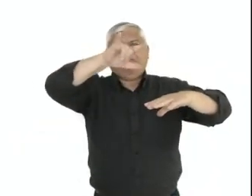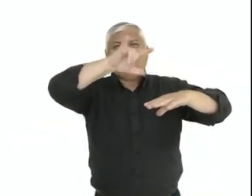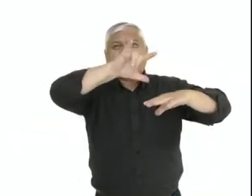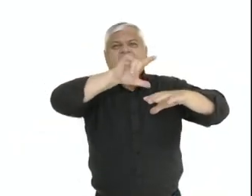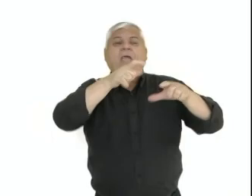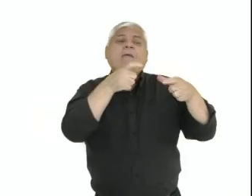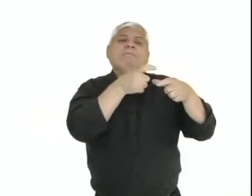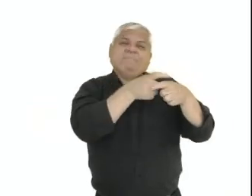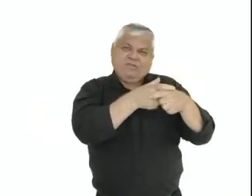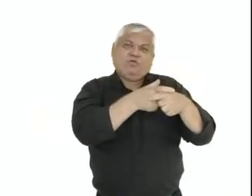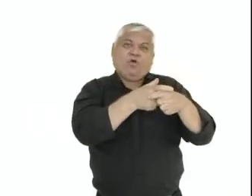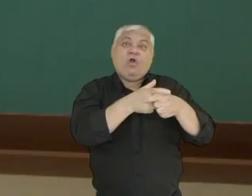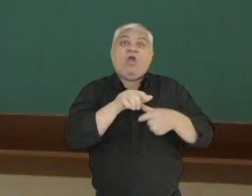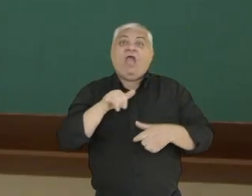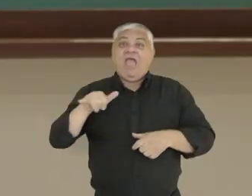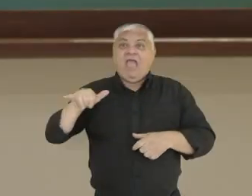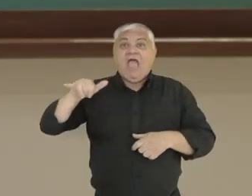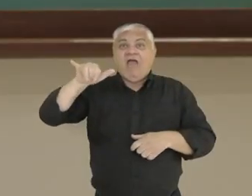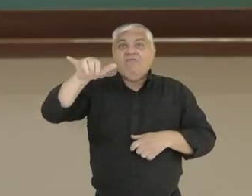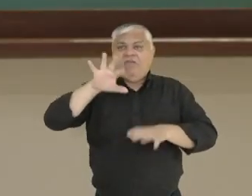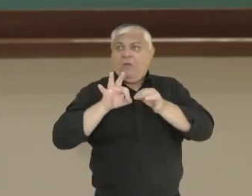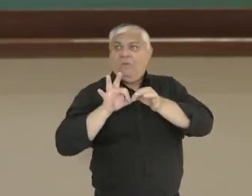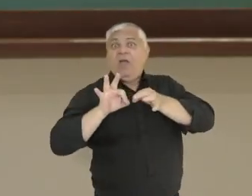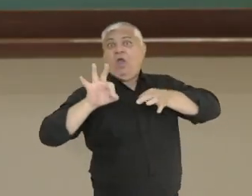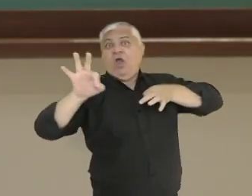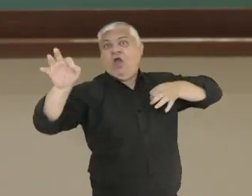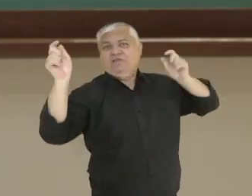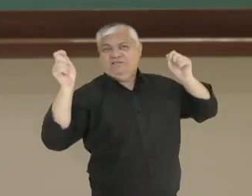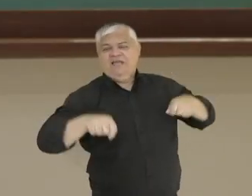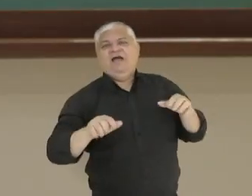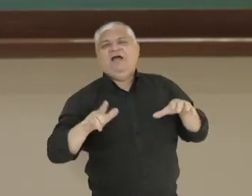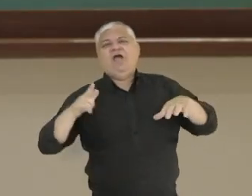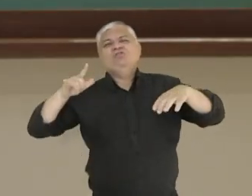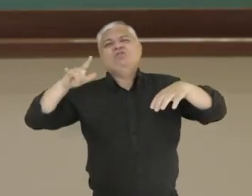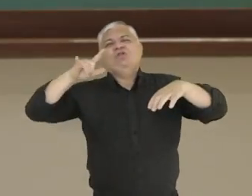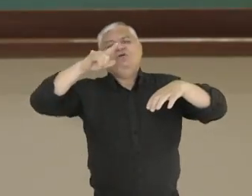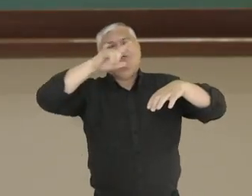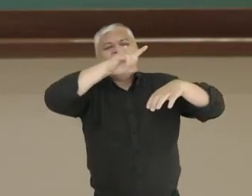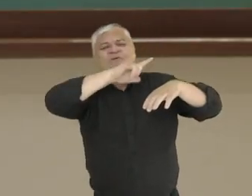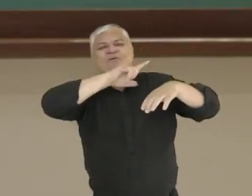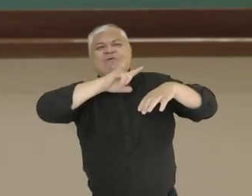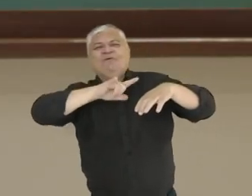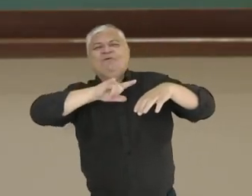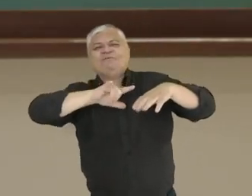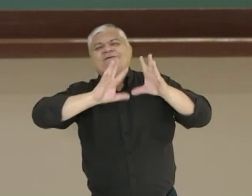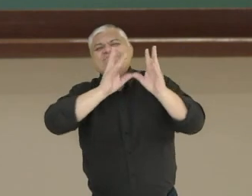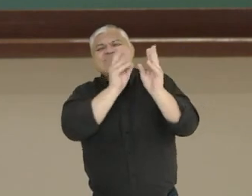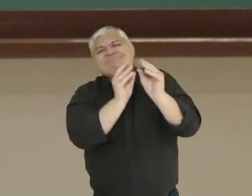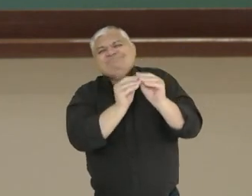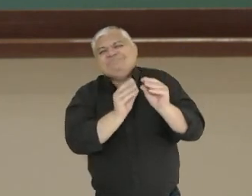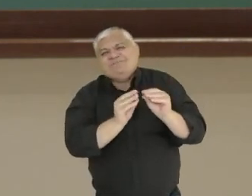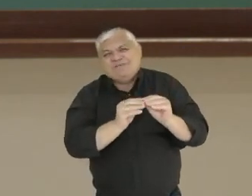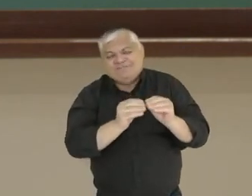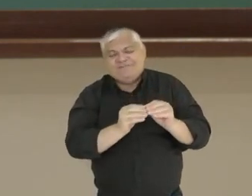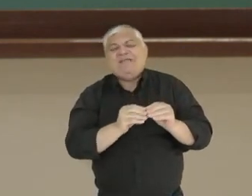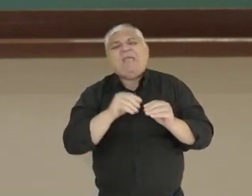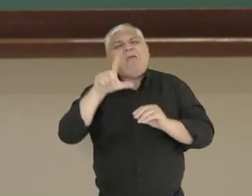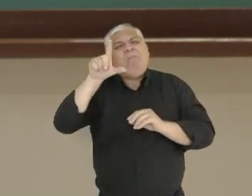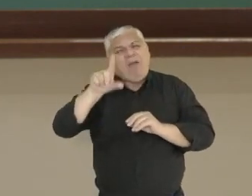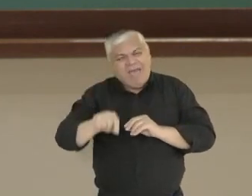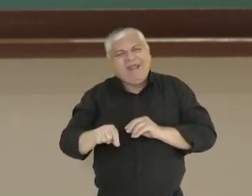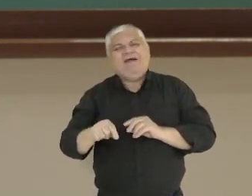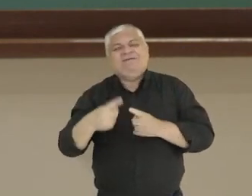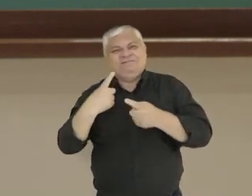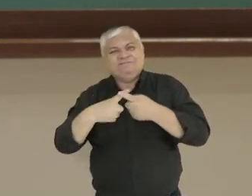a aviões ou satélites. Então essas imagens que são realizadas por drones, por mais que elas disponham de um custo mais baixo